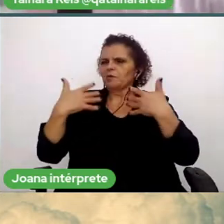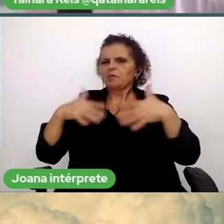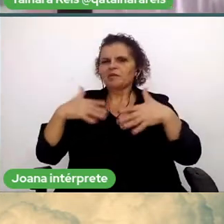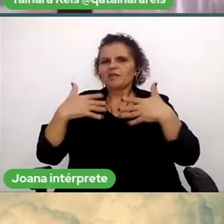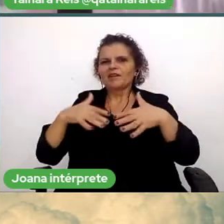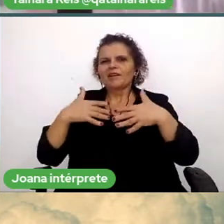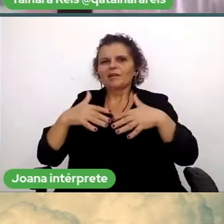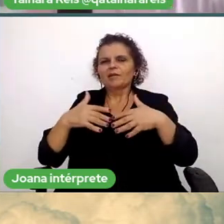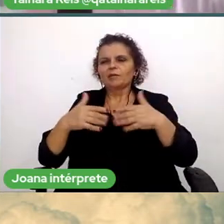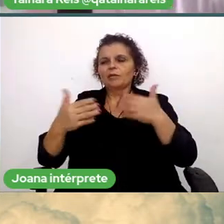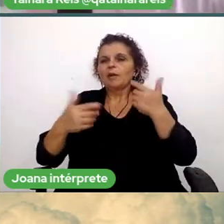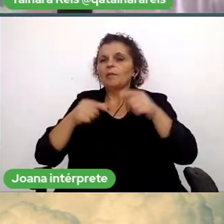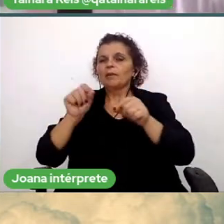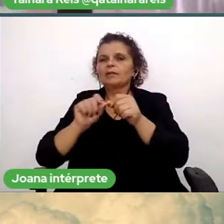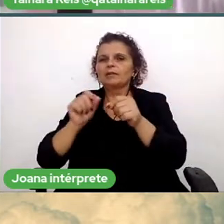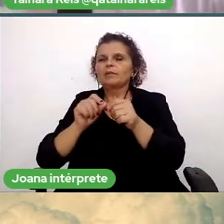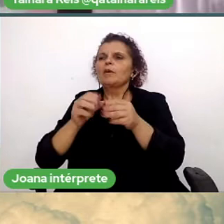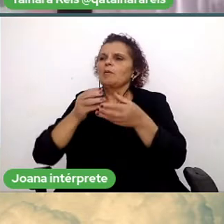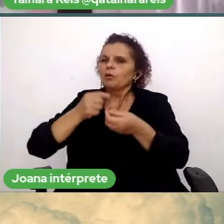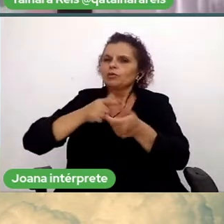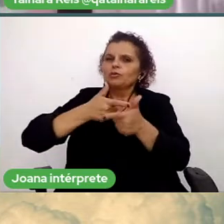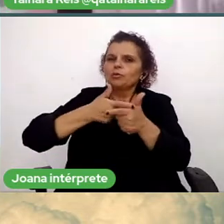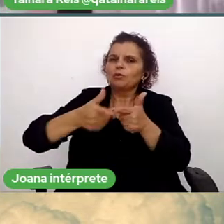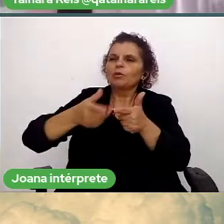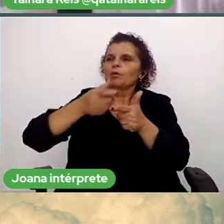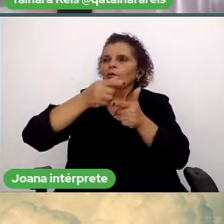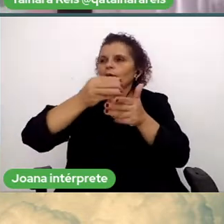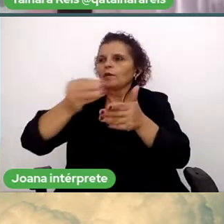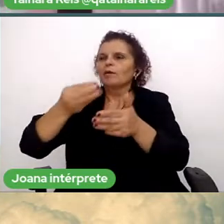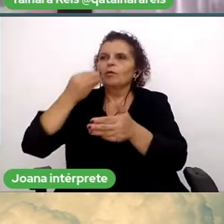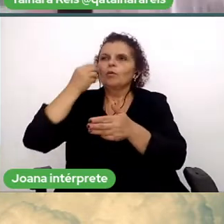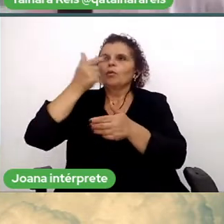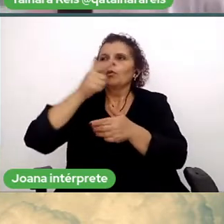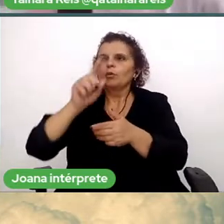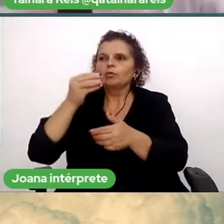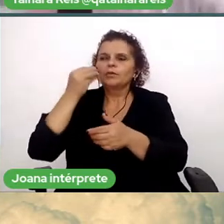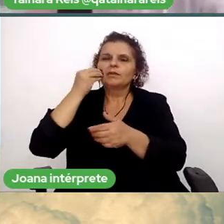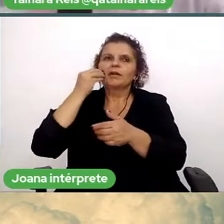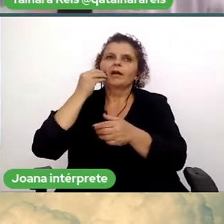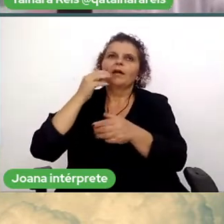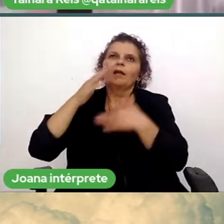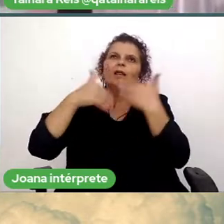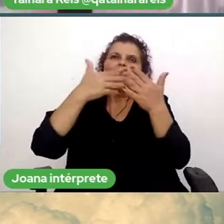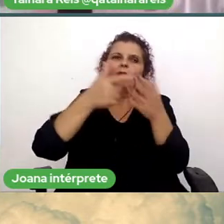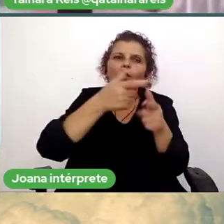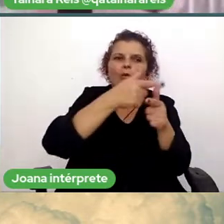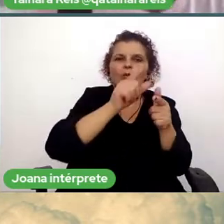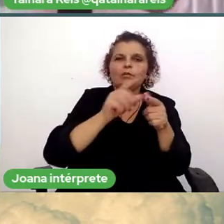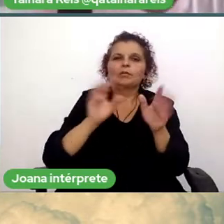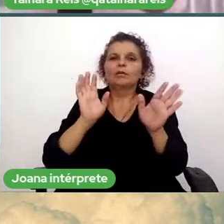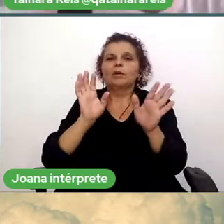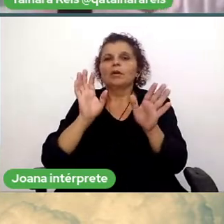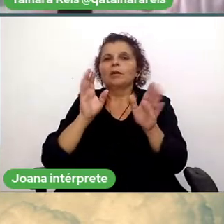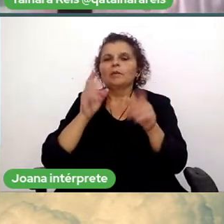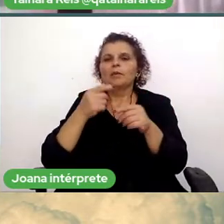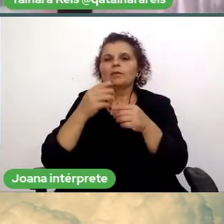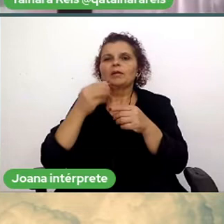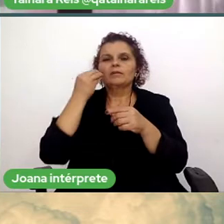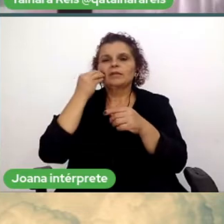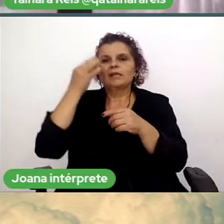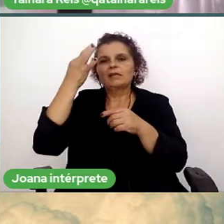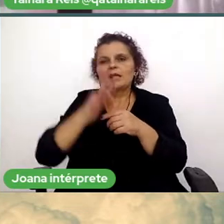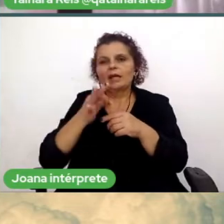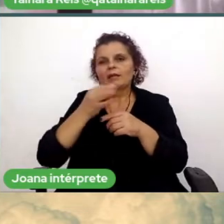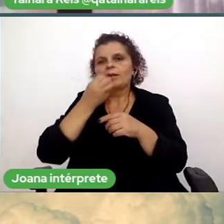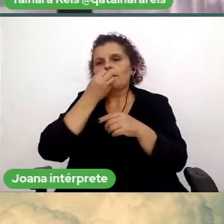um pouco mais, de querer ser a última pessoa que testa, né? Tem que passar pela mão da pessoa que senão a gente não tem certeza se está